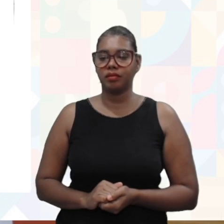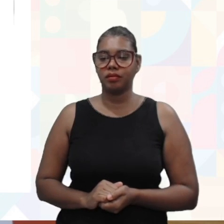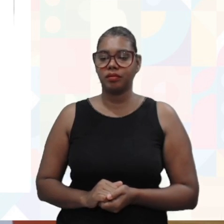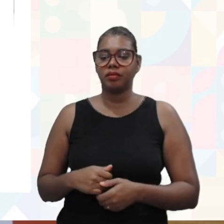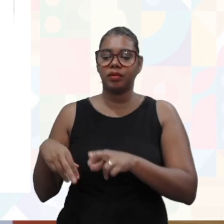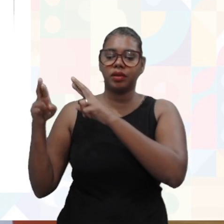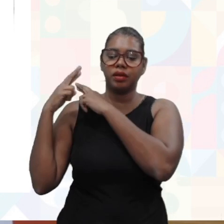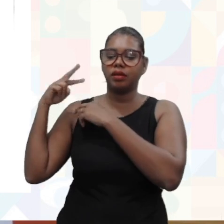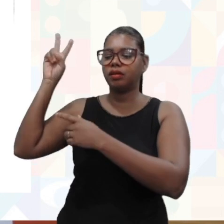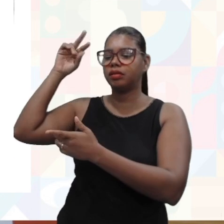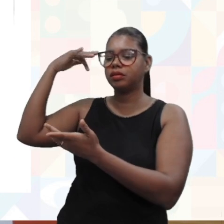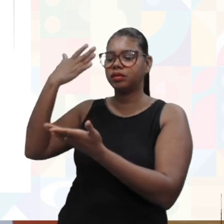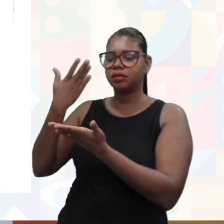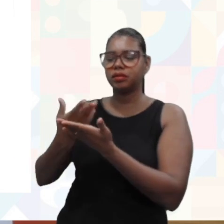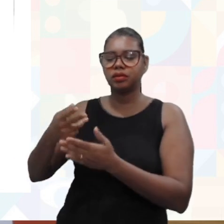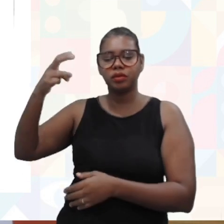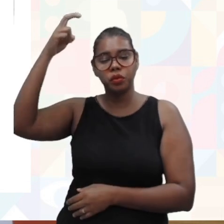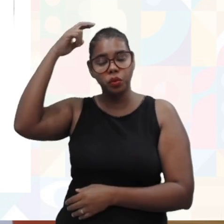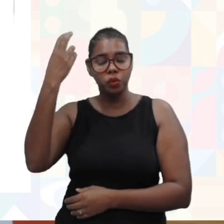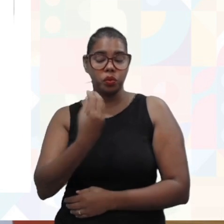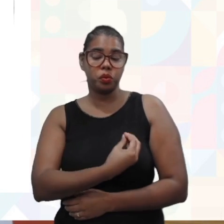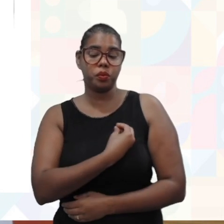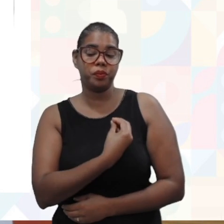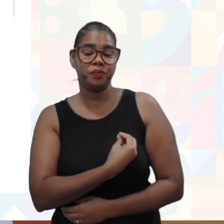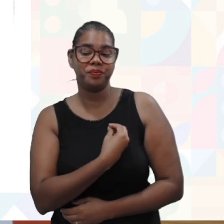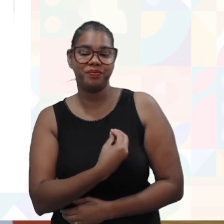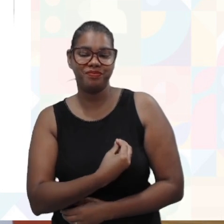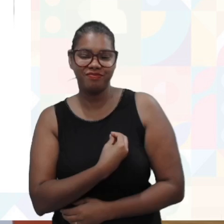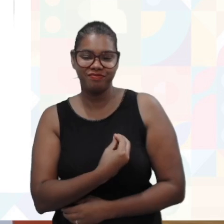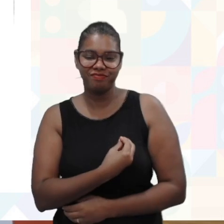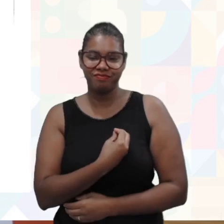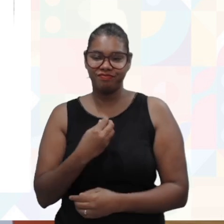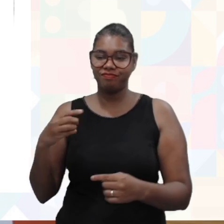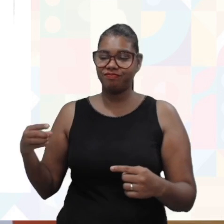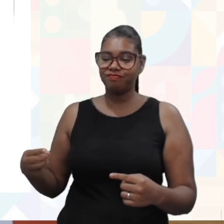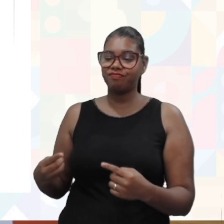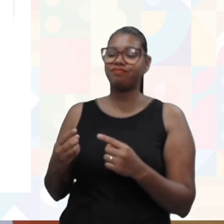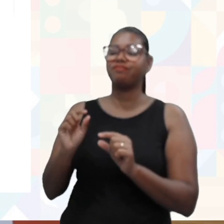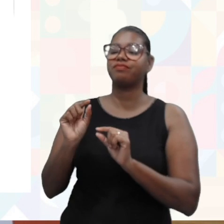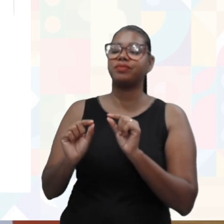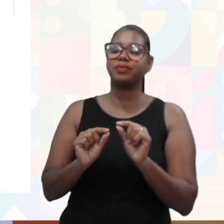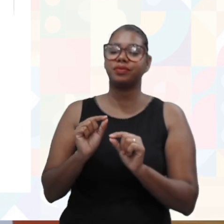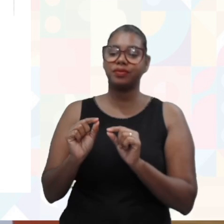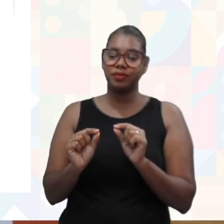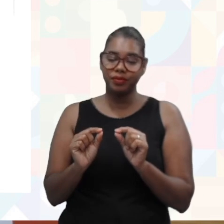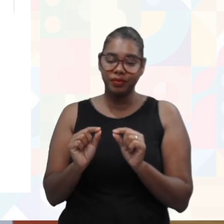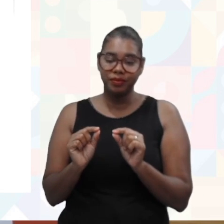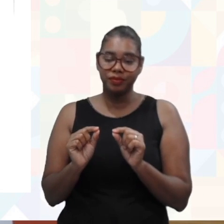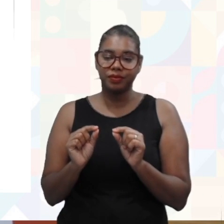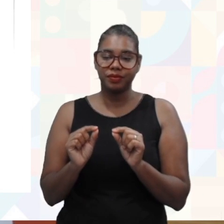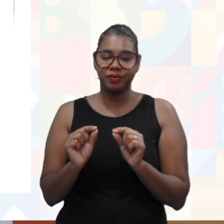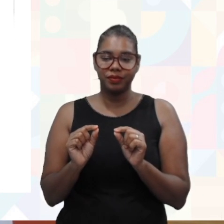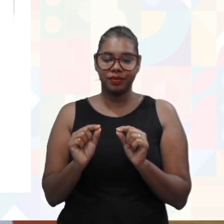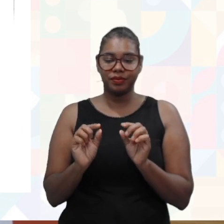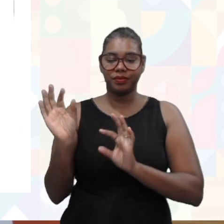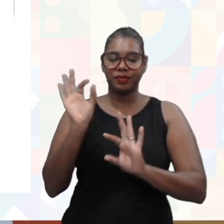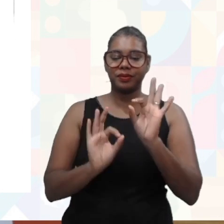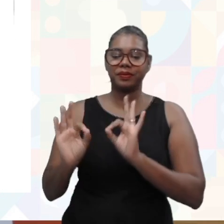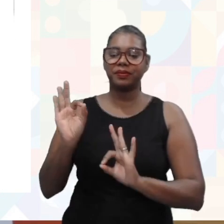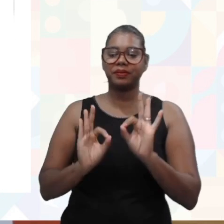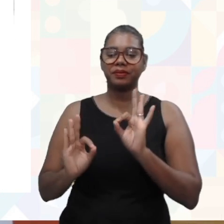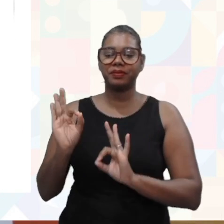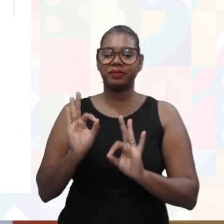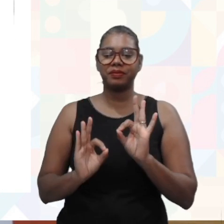carregam história, uma cultura, uma vivência que vai interferir diretamente ou indiretamente na